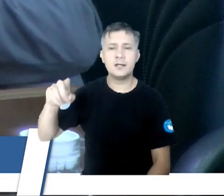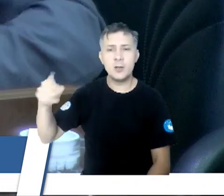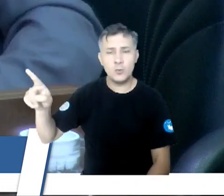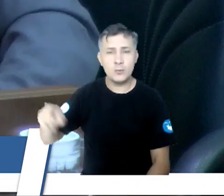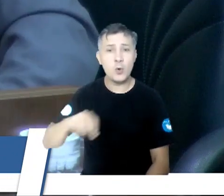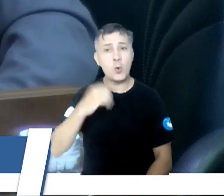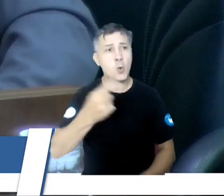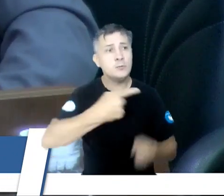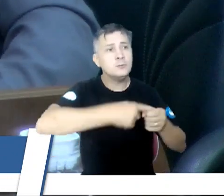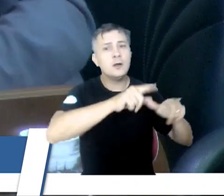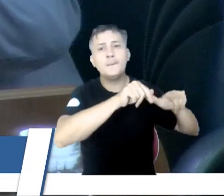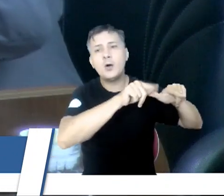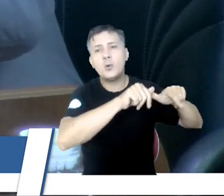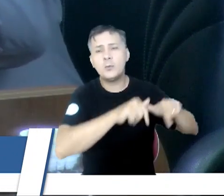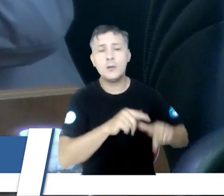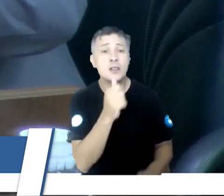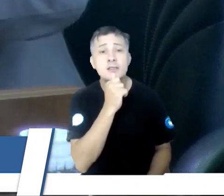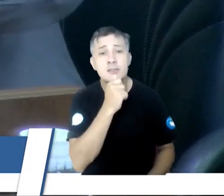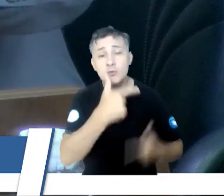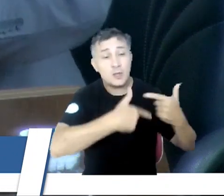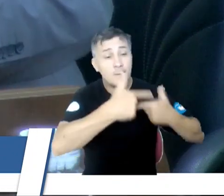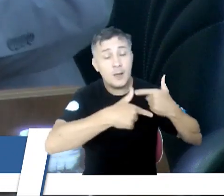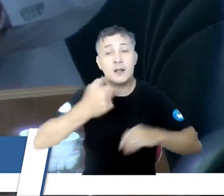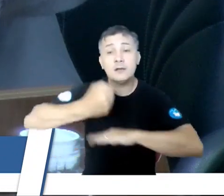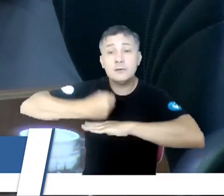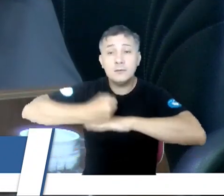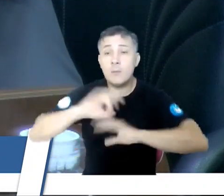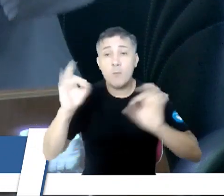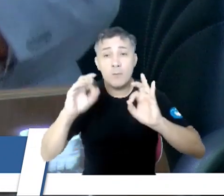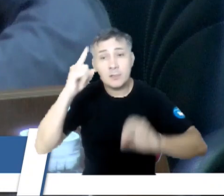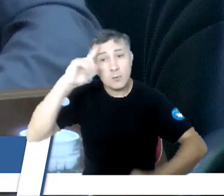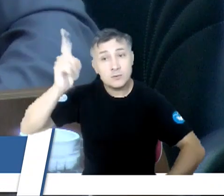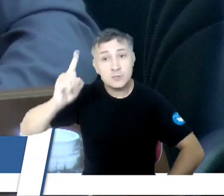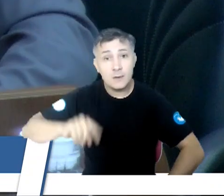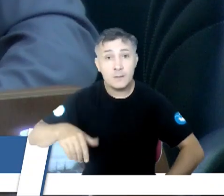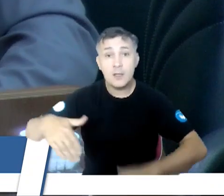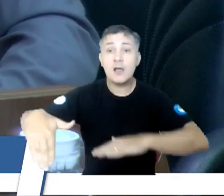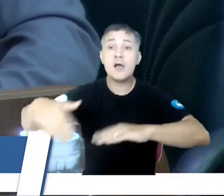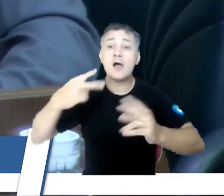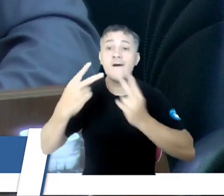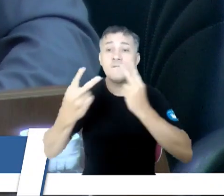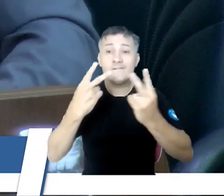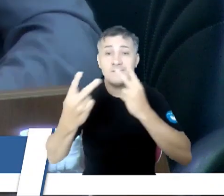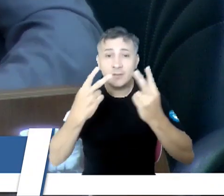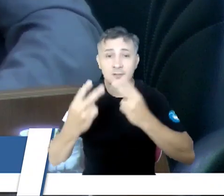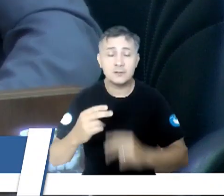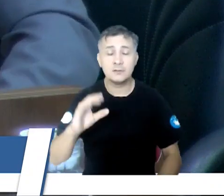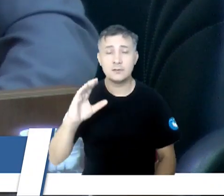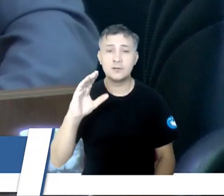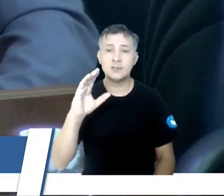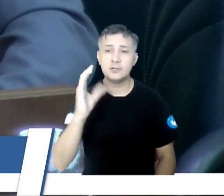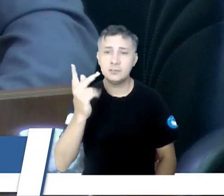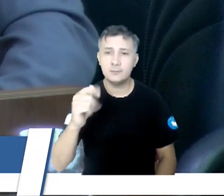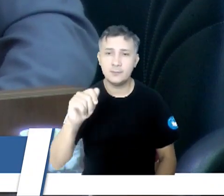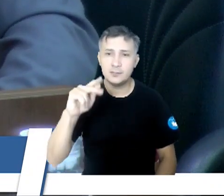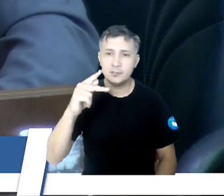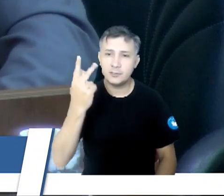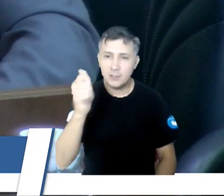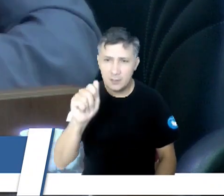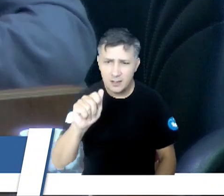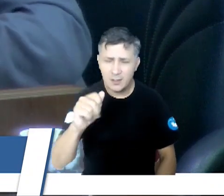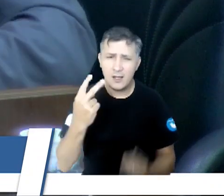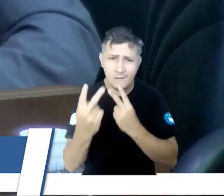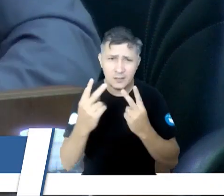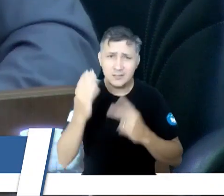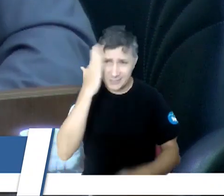trabalha em Franca. A hora que como eu falei... Como que vai saber que a Avenida Champagnat, onde Vossa Excelência estava filmando, ele nem sabe onde fica a Avenida Champagnat,